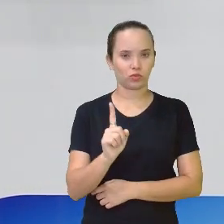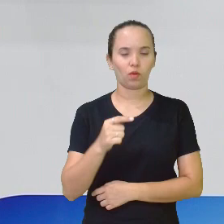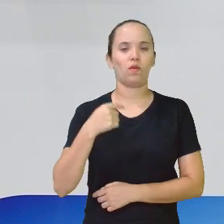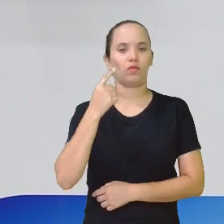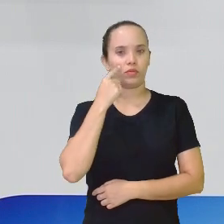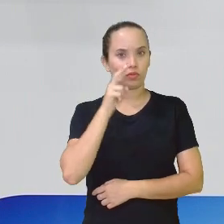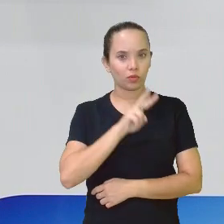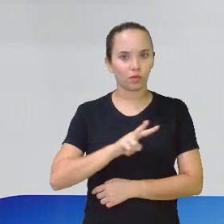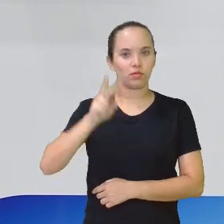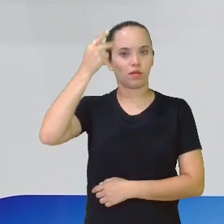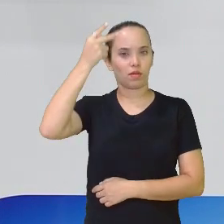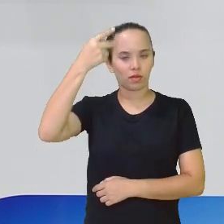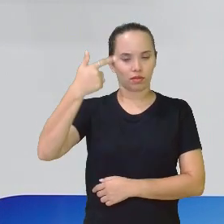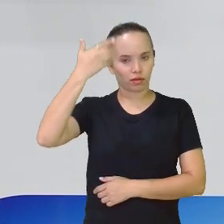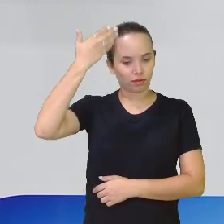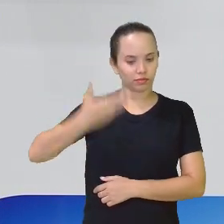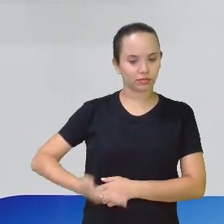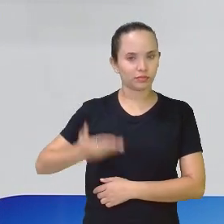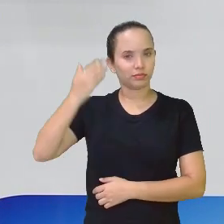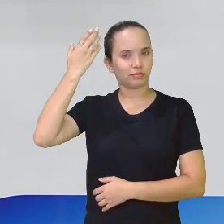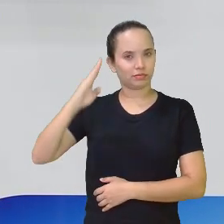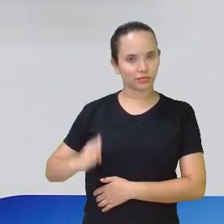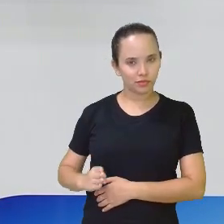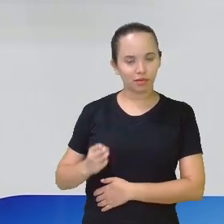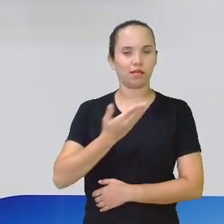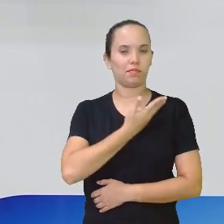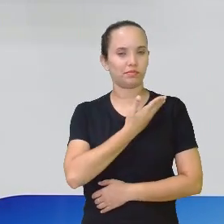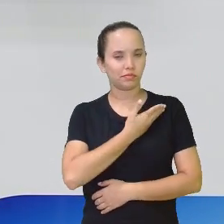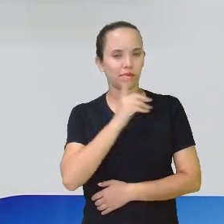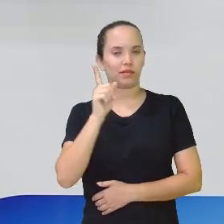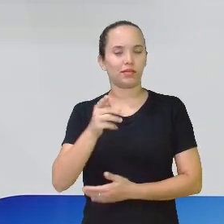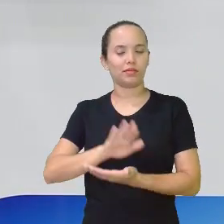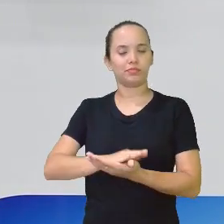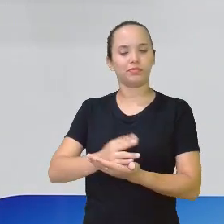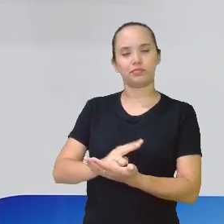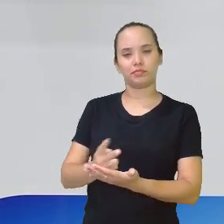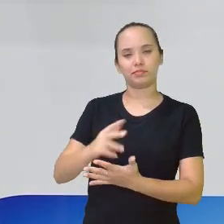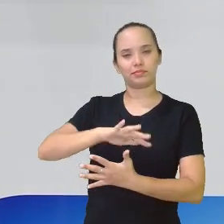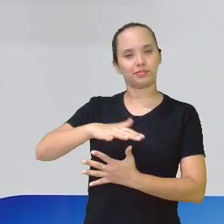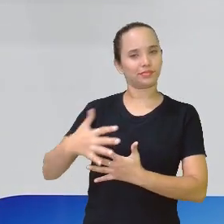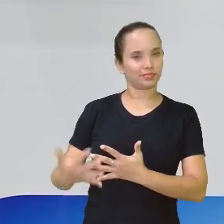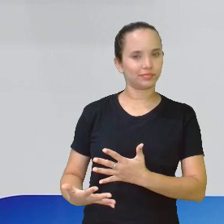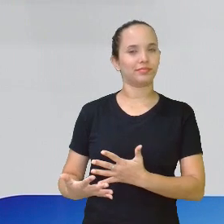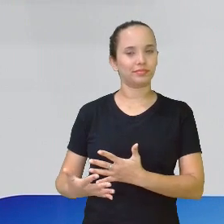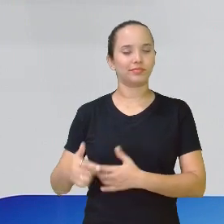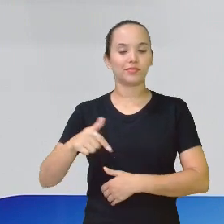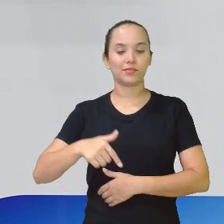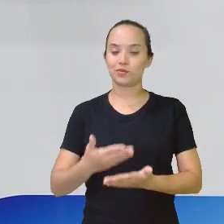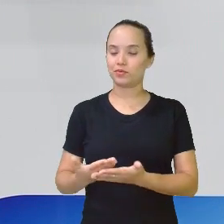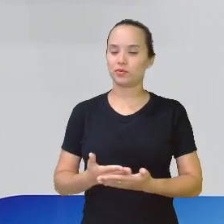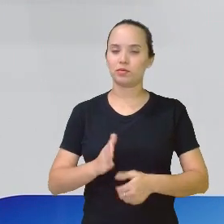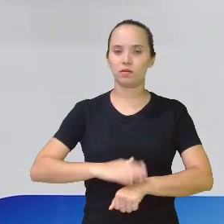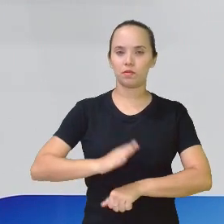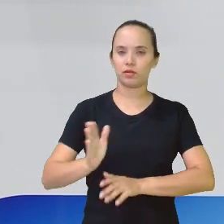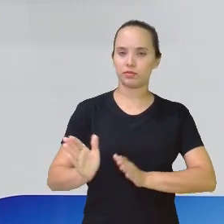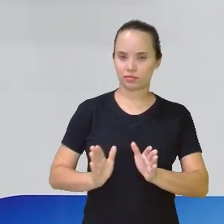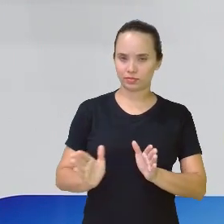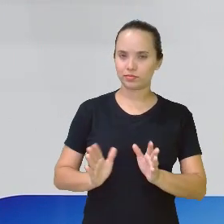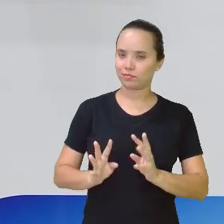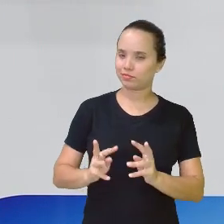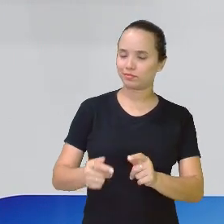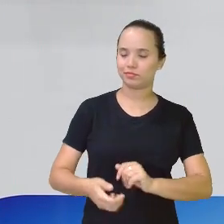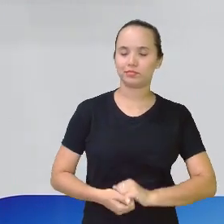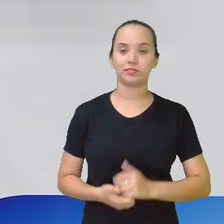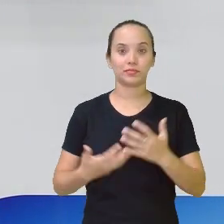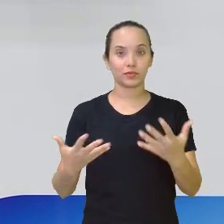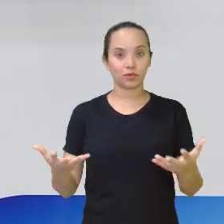tela nossa amiga Brielle fazendo a interpretação de Libras dessa aula, deixando ela mais acessível para todo mundo. Então